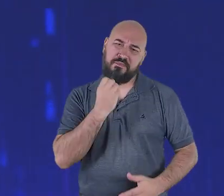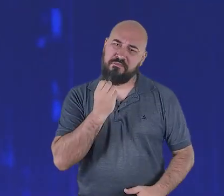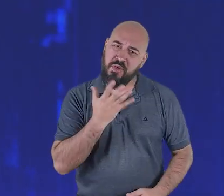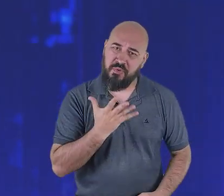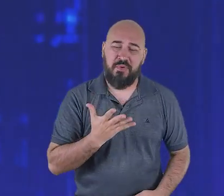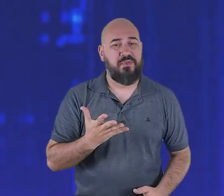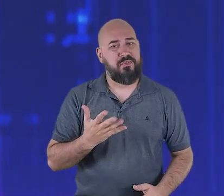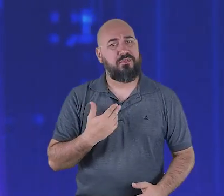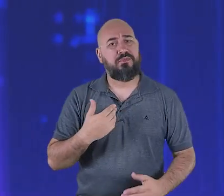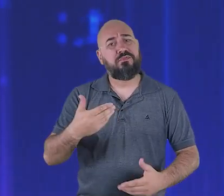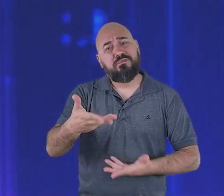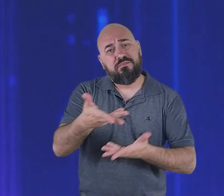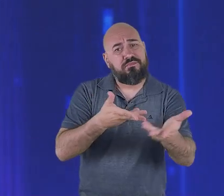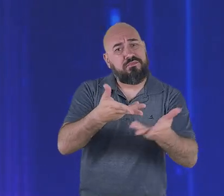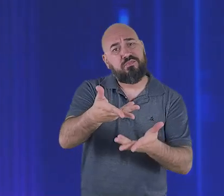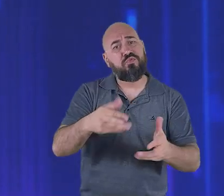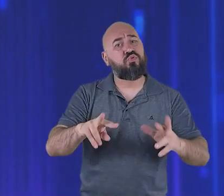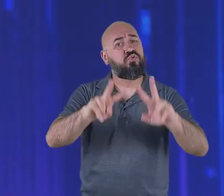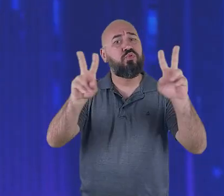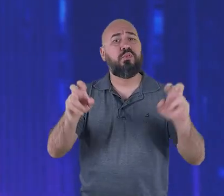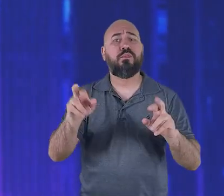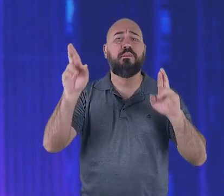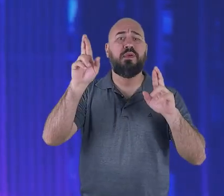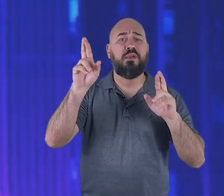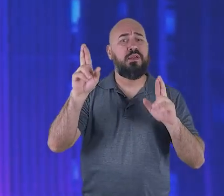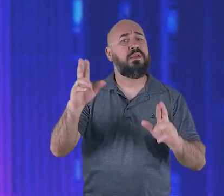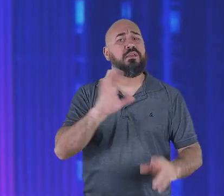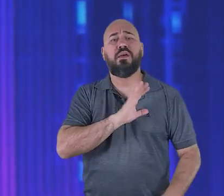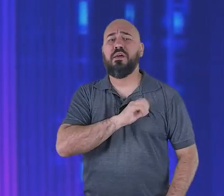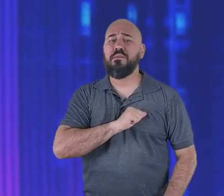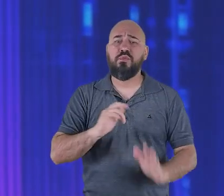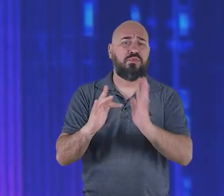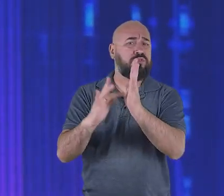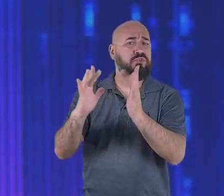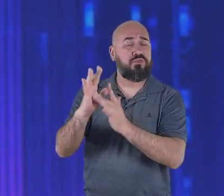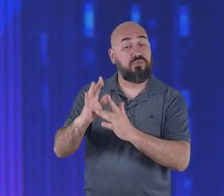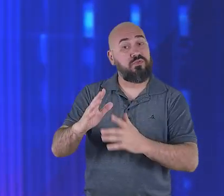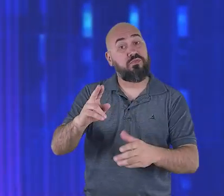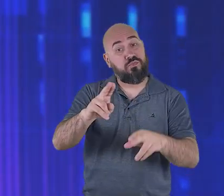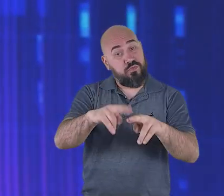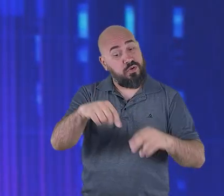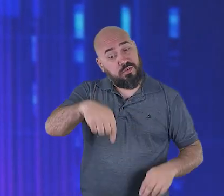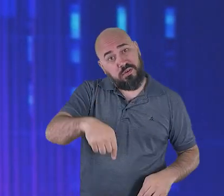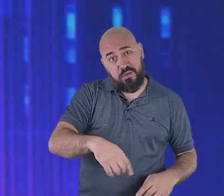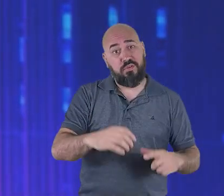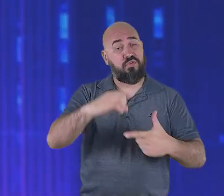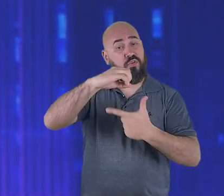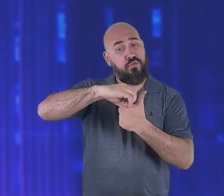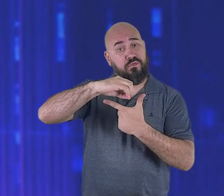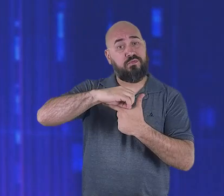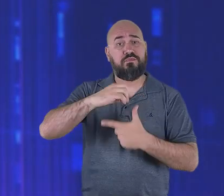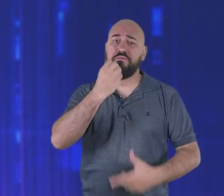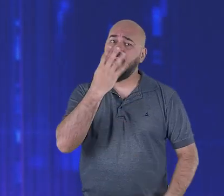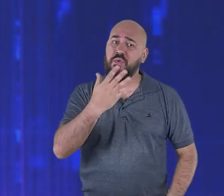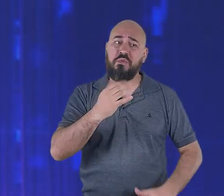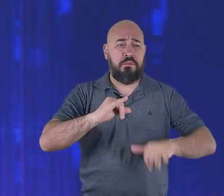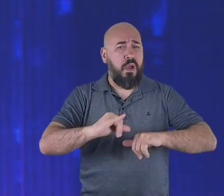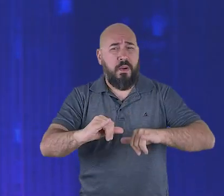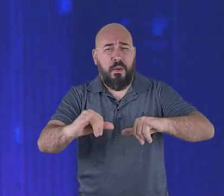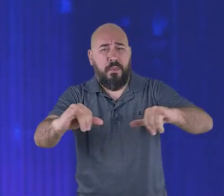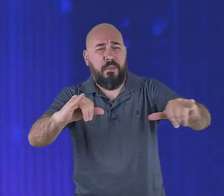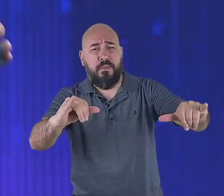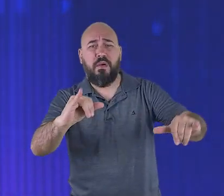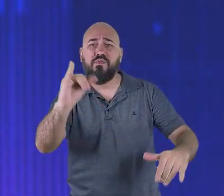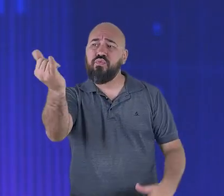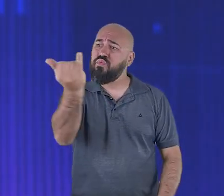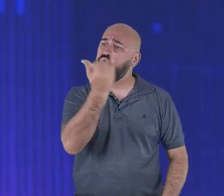poder falar da esperança e do amor de Cristo Jesus por meio da Novo Tempo, chegando a muitos corações